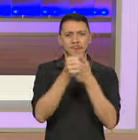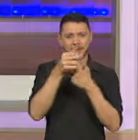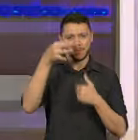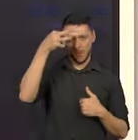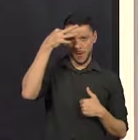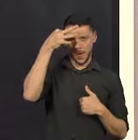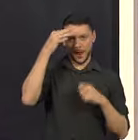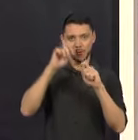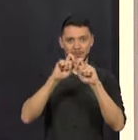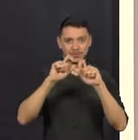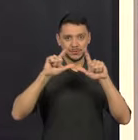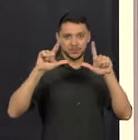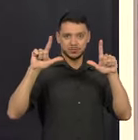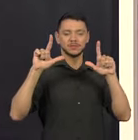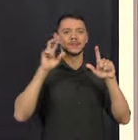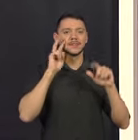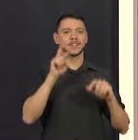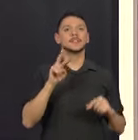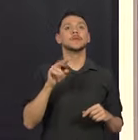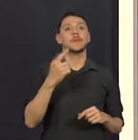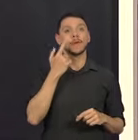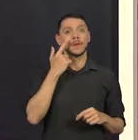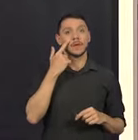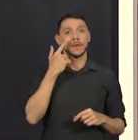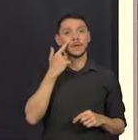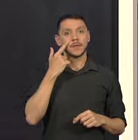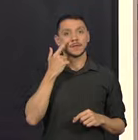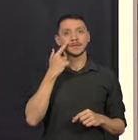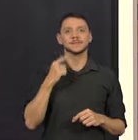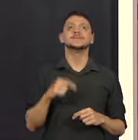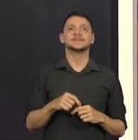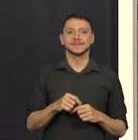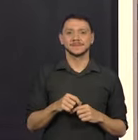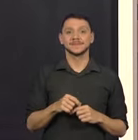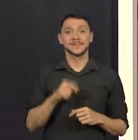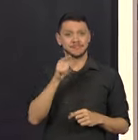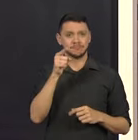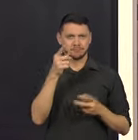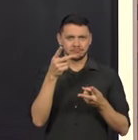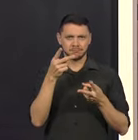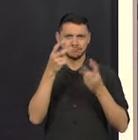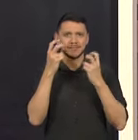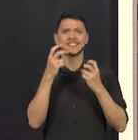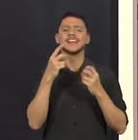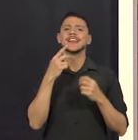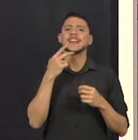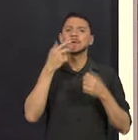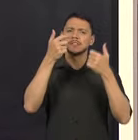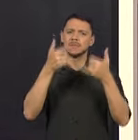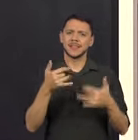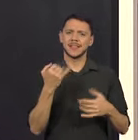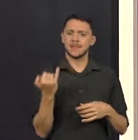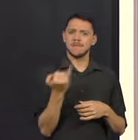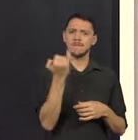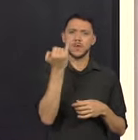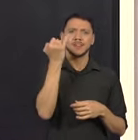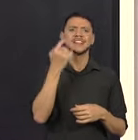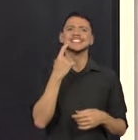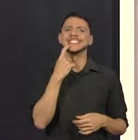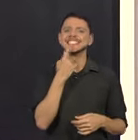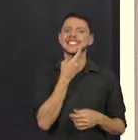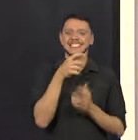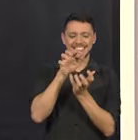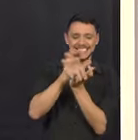Eu quero mostrar para vocês nessa parte isso, ó. Estão vendo? Por que eu falei a importância dos dentes? Estão vendo que tem